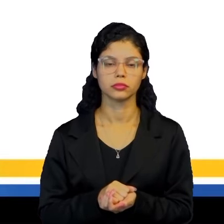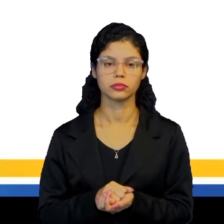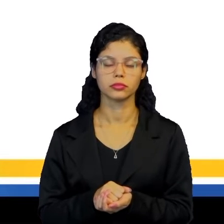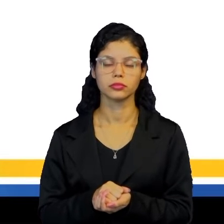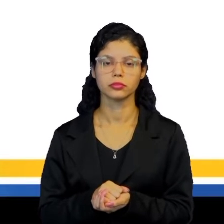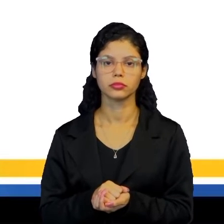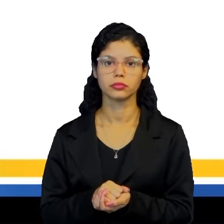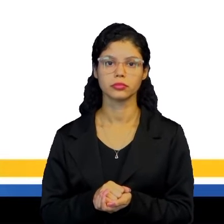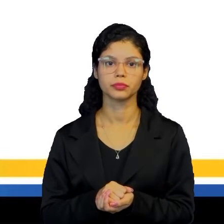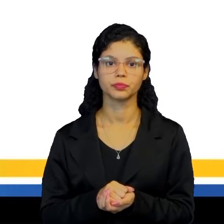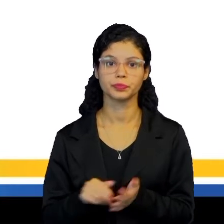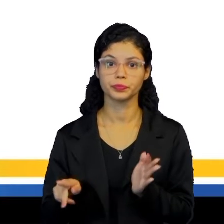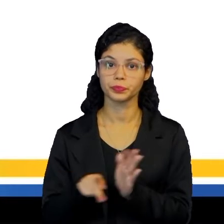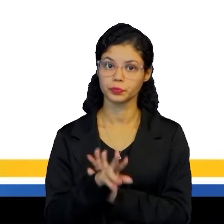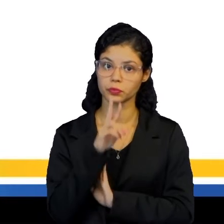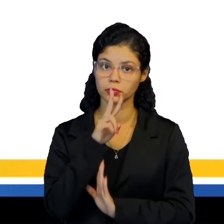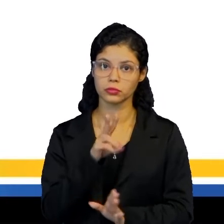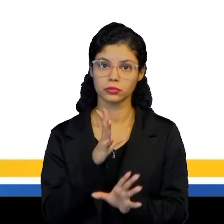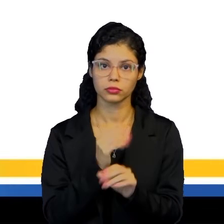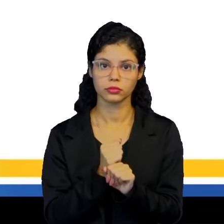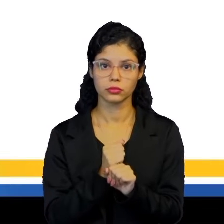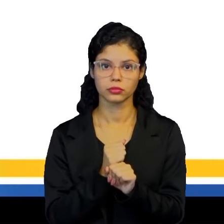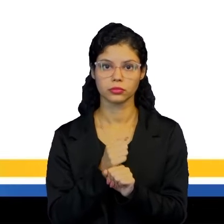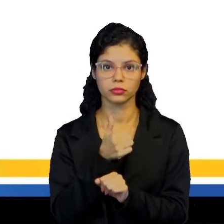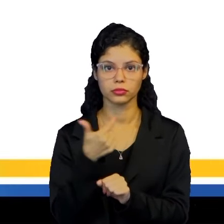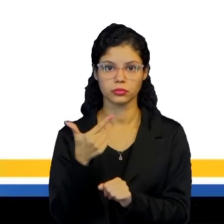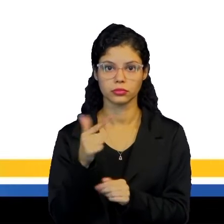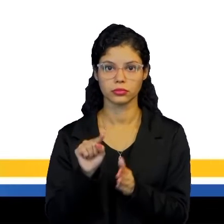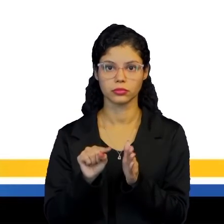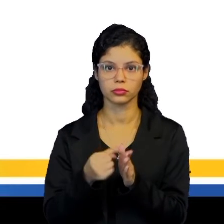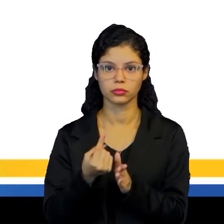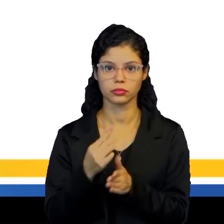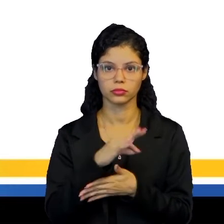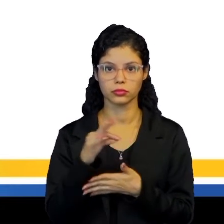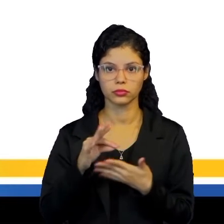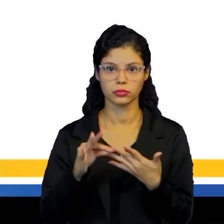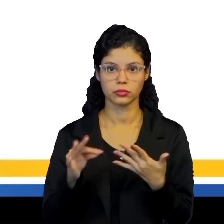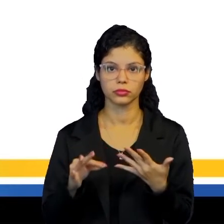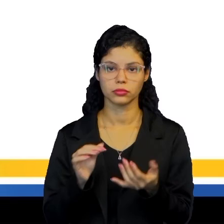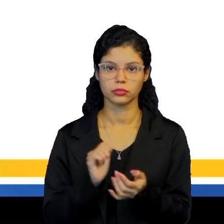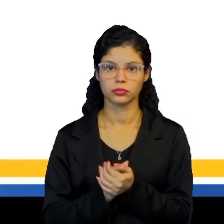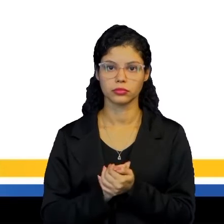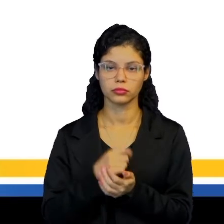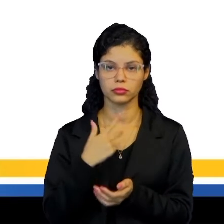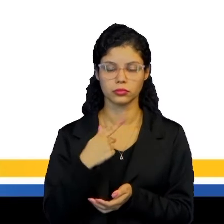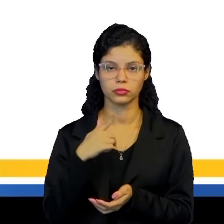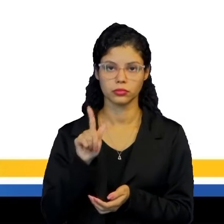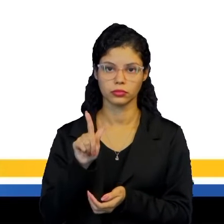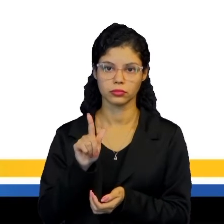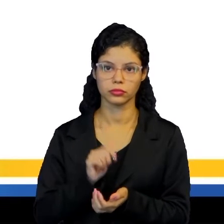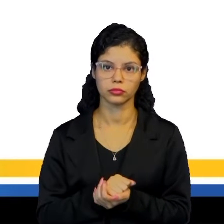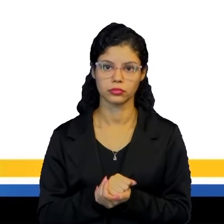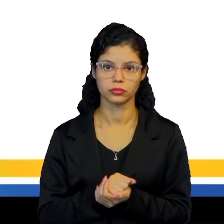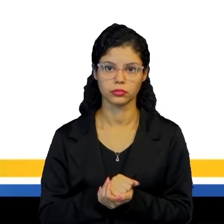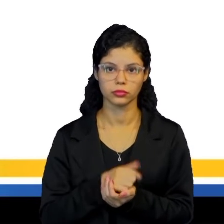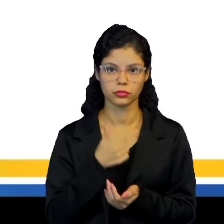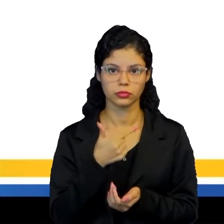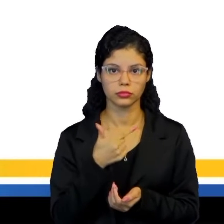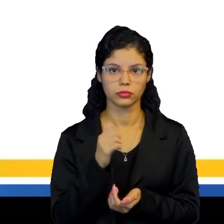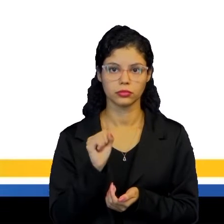vamos lá. Determine a soma dos 12 primeiros elementos da progressão